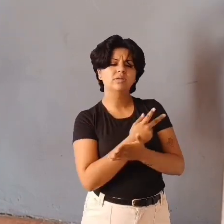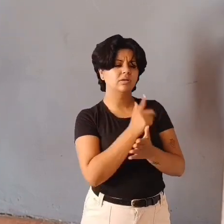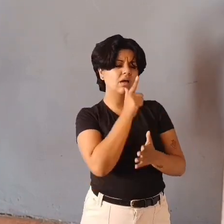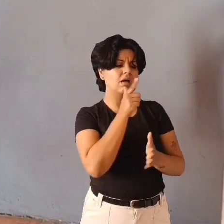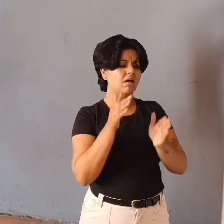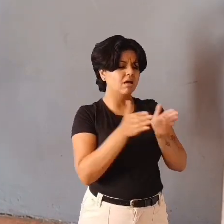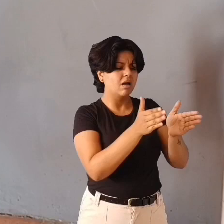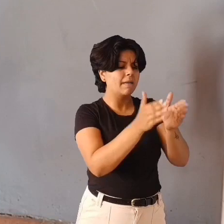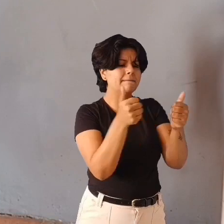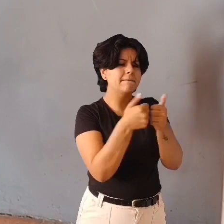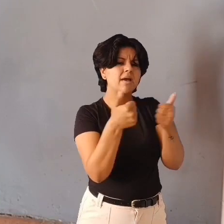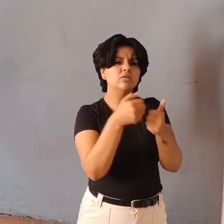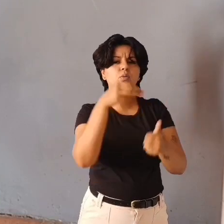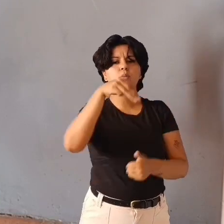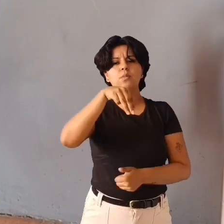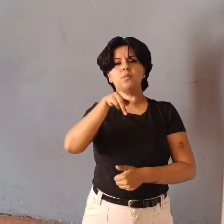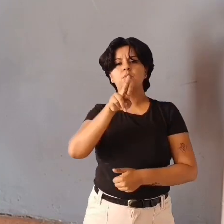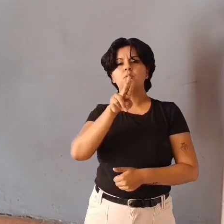garapé chamado